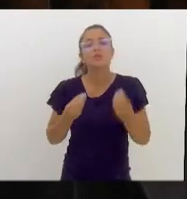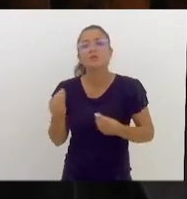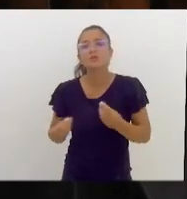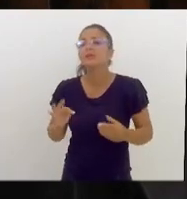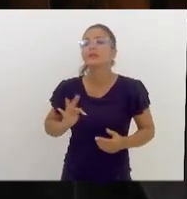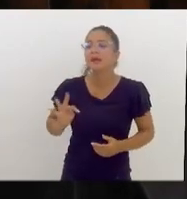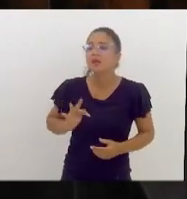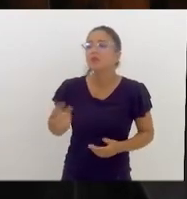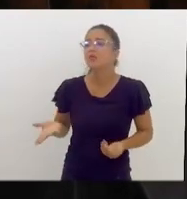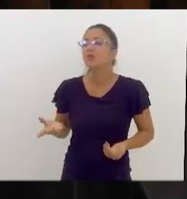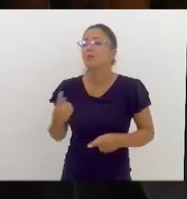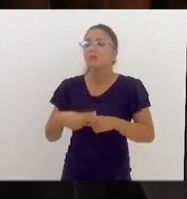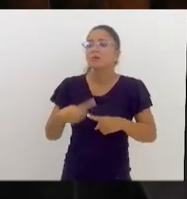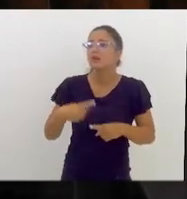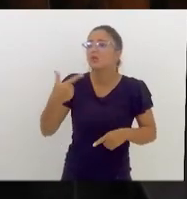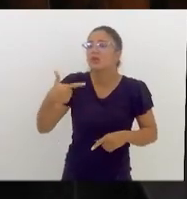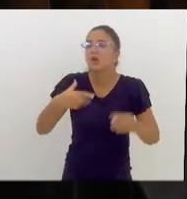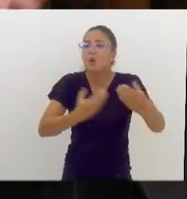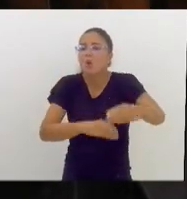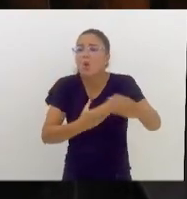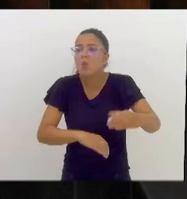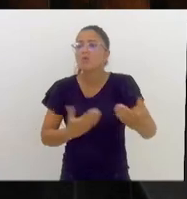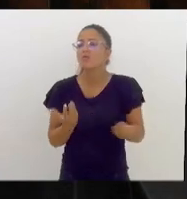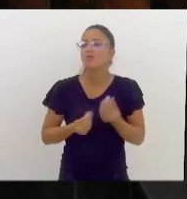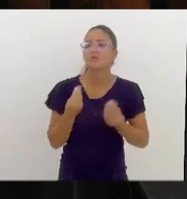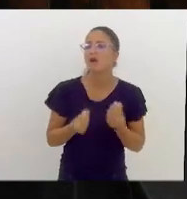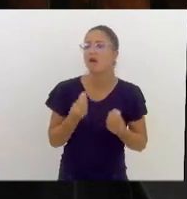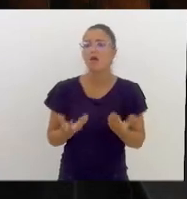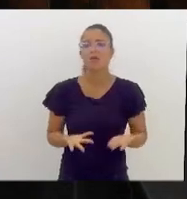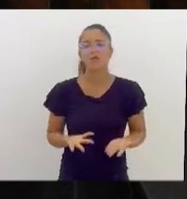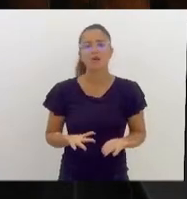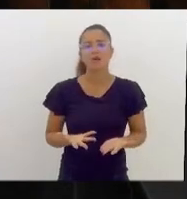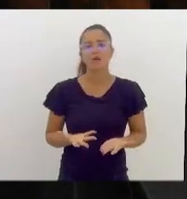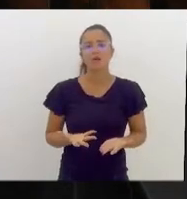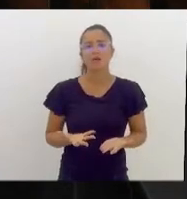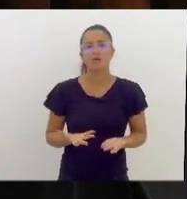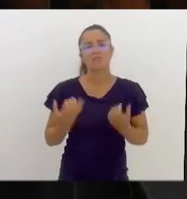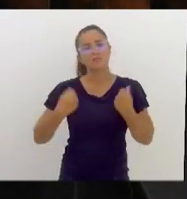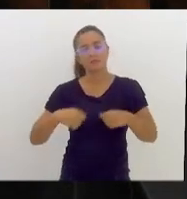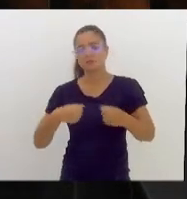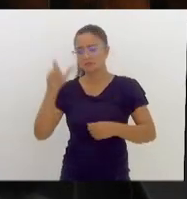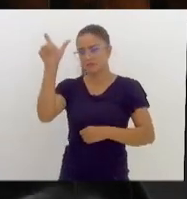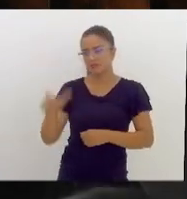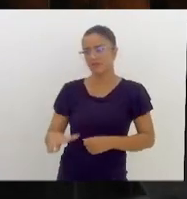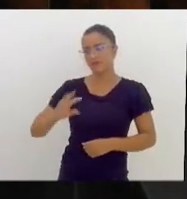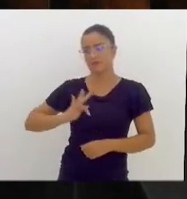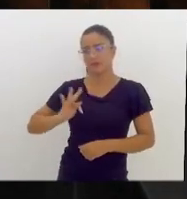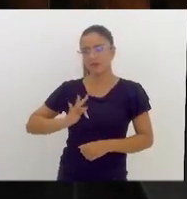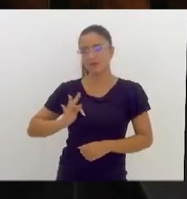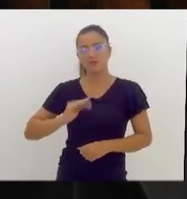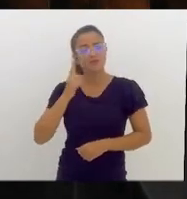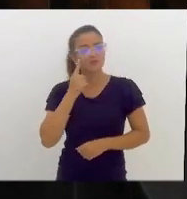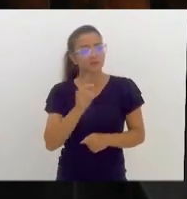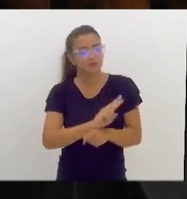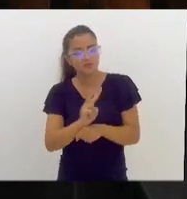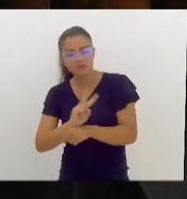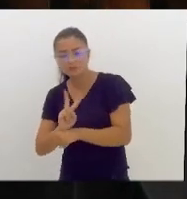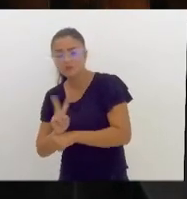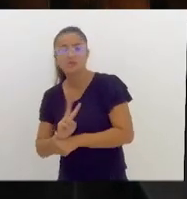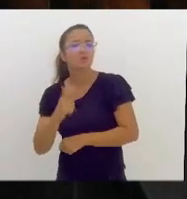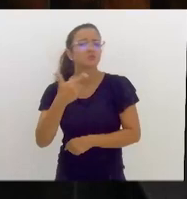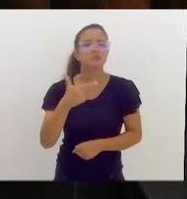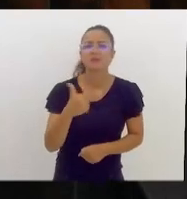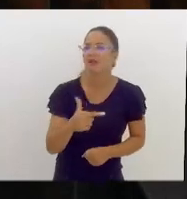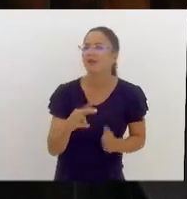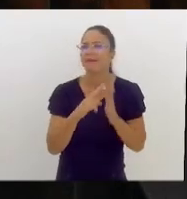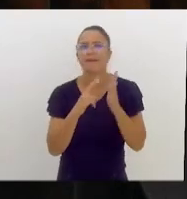técnico, já que não tem fiscal concursado, que nomeie servidores comissionados com perfil técnico para fazer a fiscalização. Então, não tem regulação,